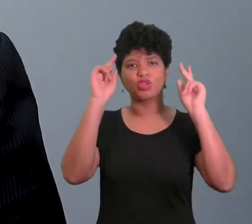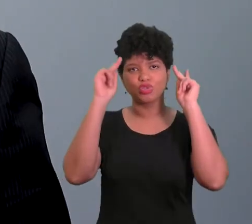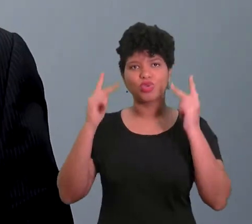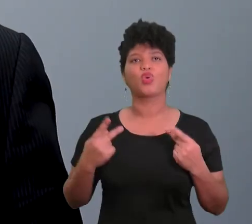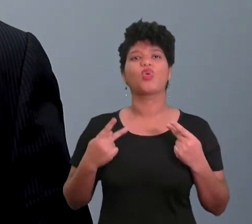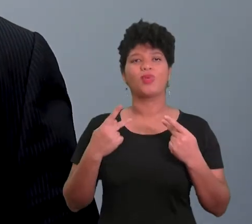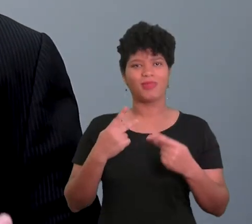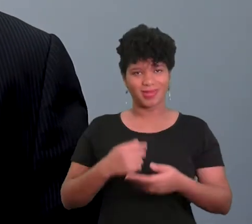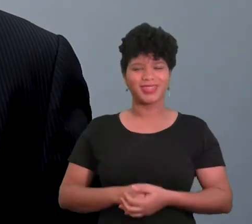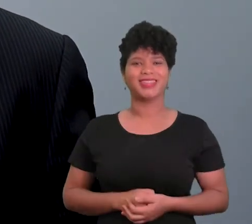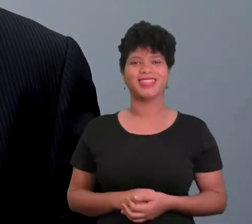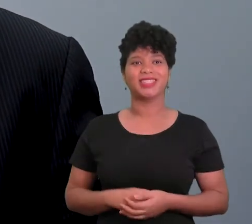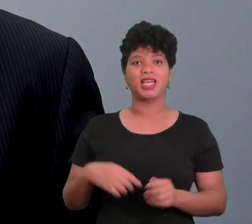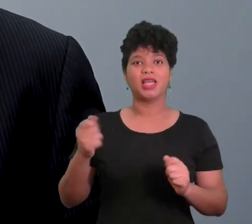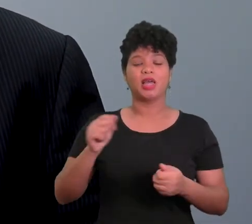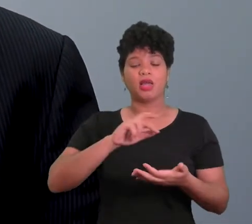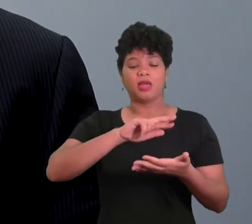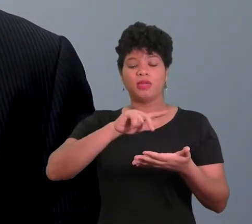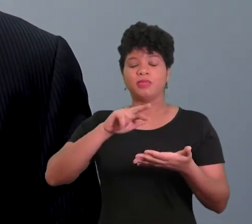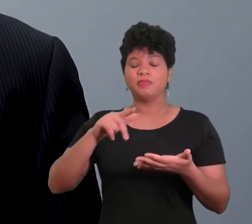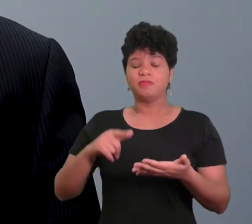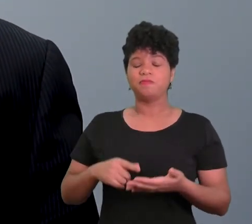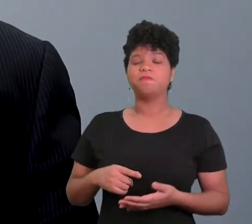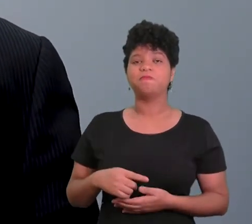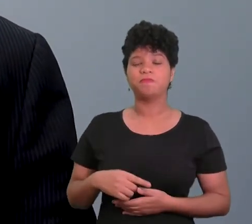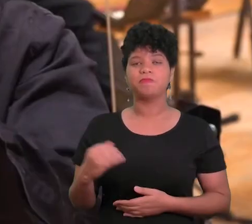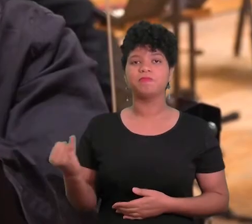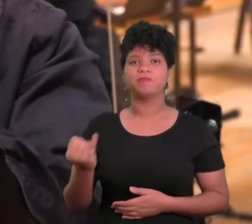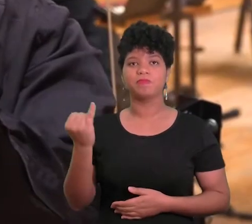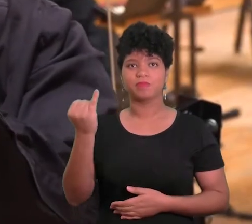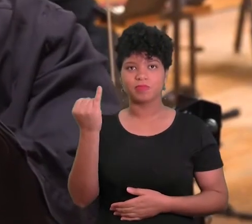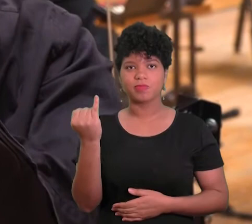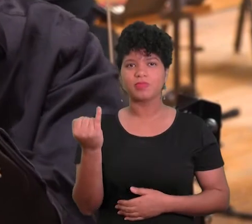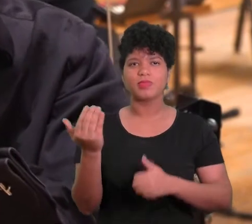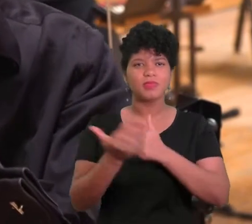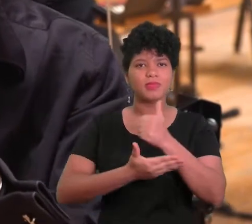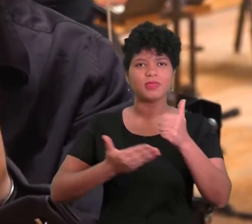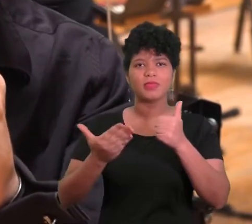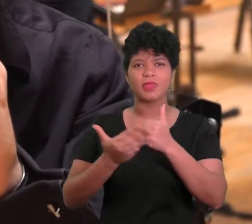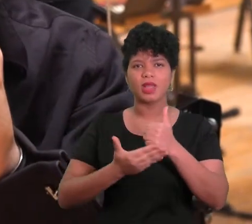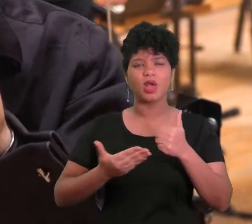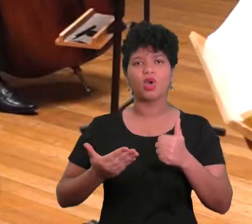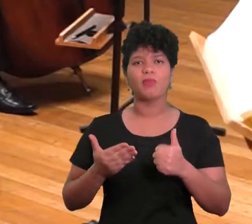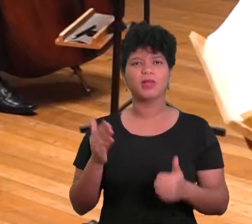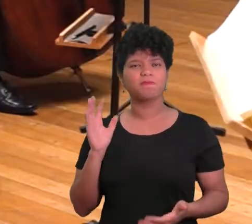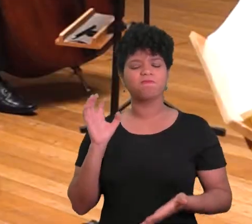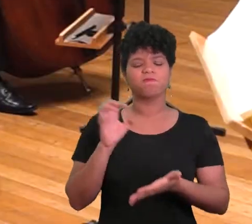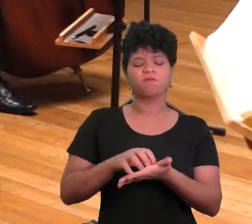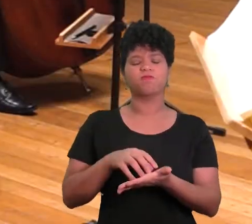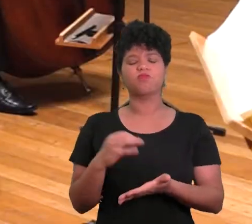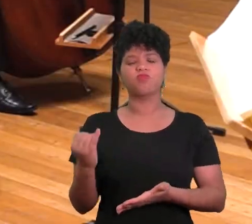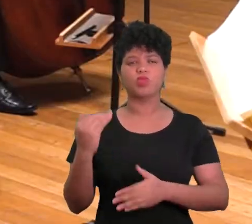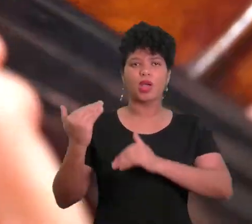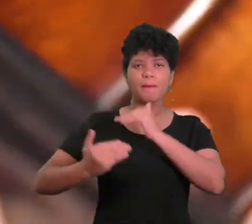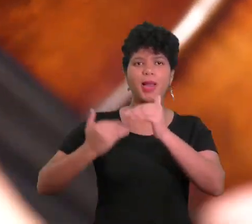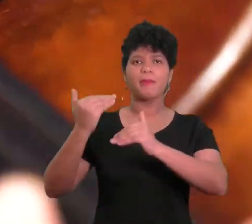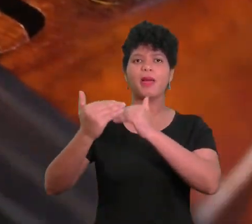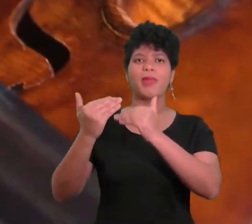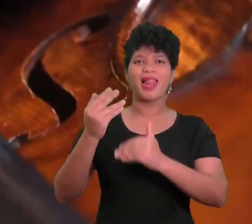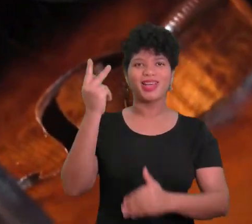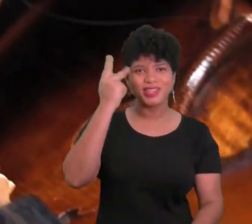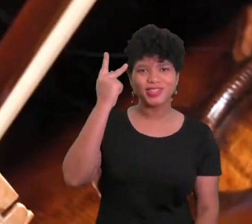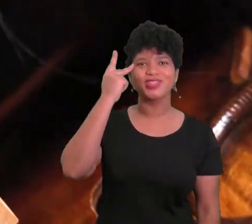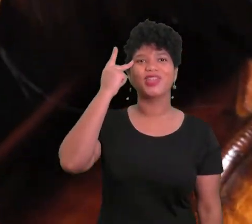Portanto, trata de temas absolutamente fundamentais e centrais para o desenvolvimento de São